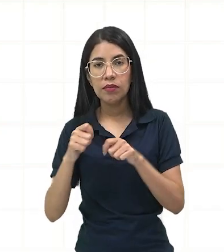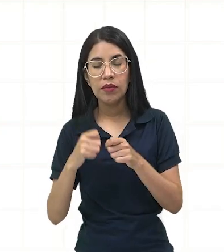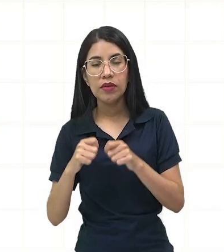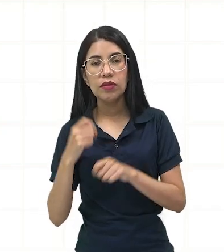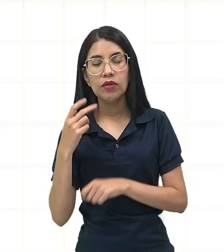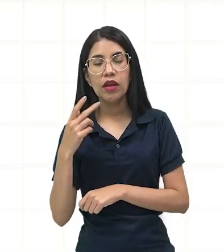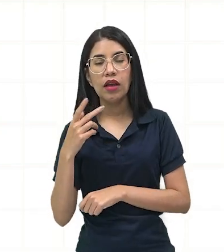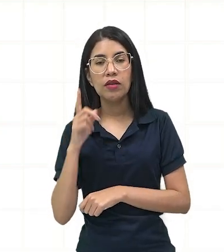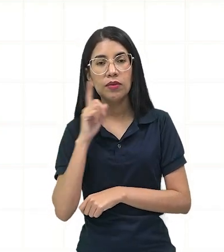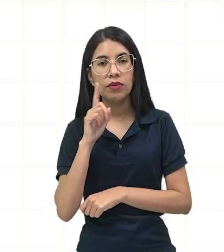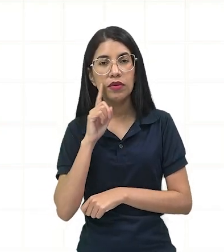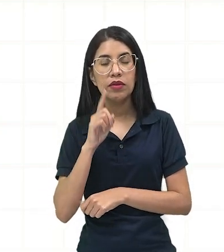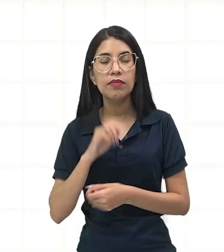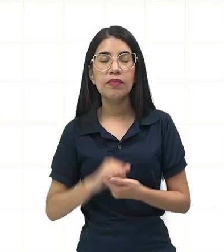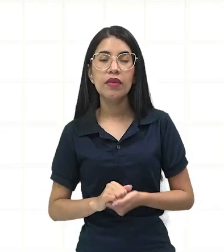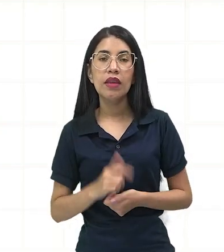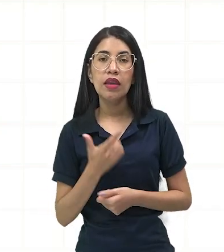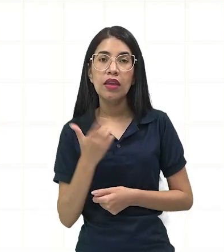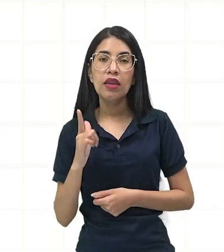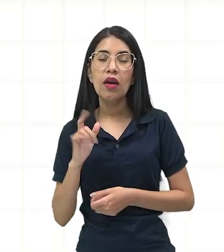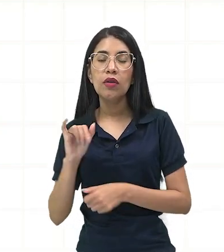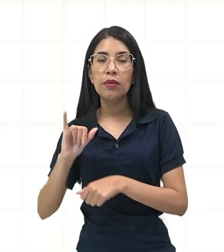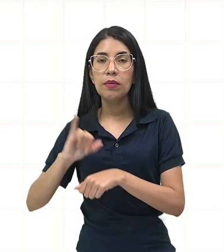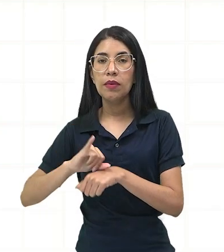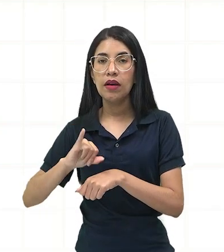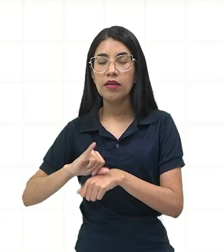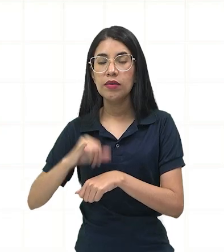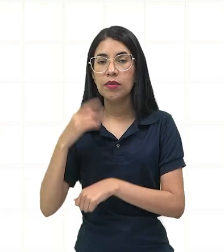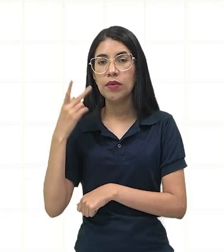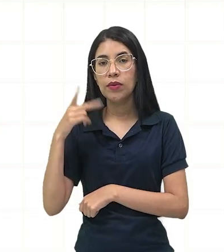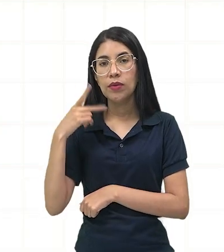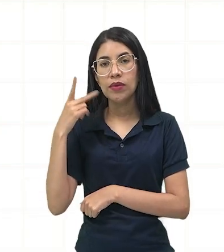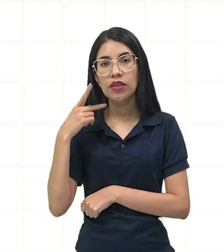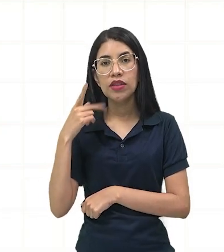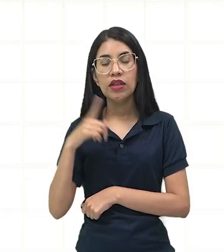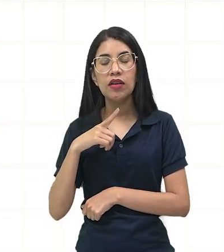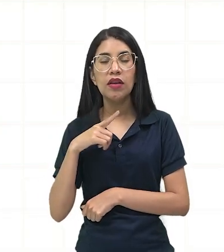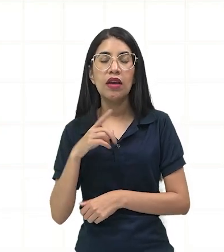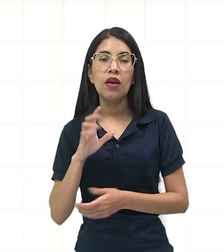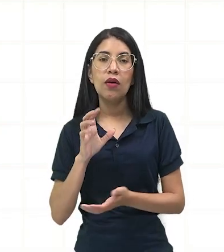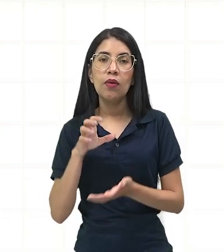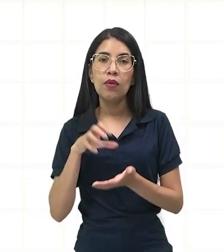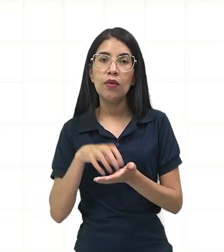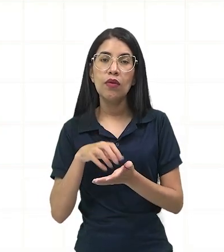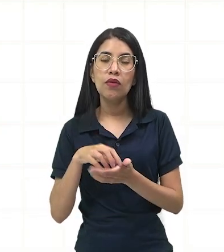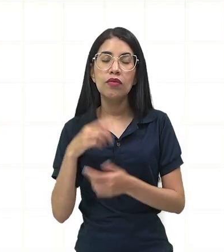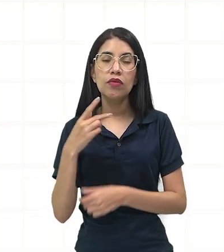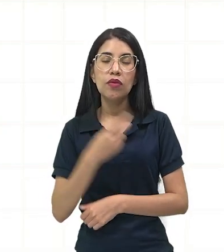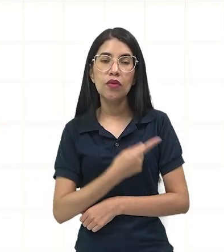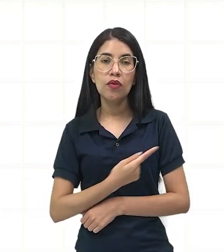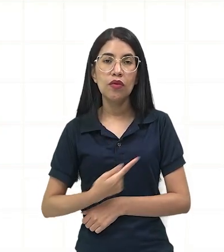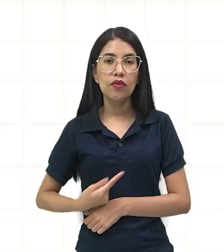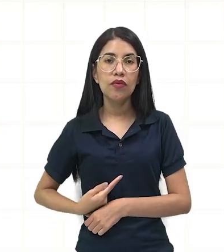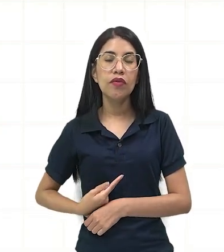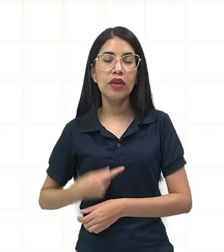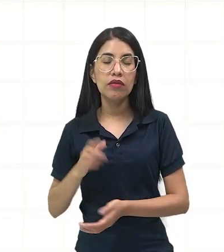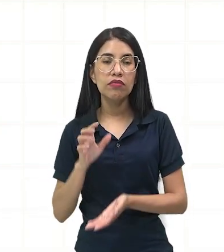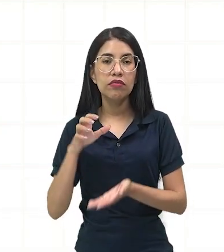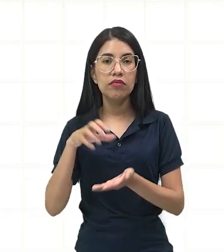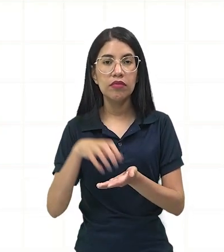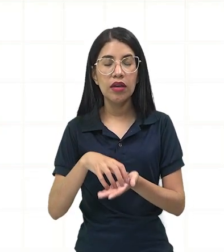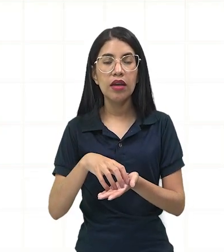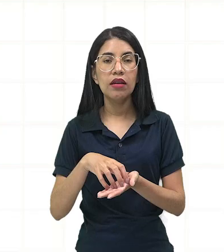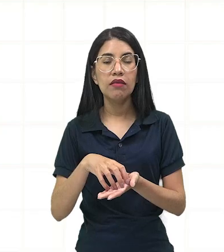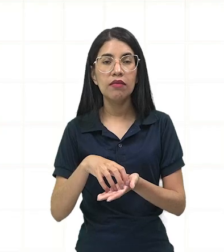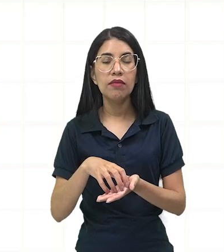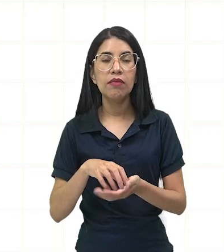Unidos. Enquanto temos ainda a capital política, onde está o governo federal dos Estados Unidos instalado, em Washington,